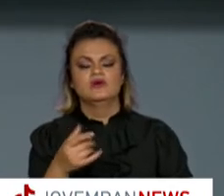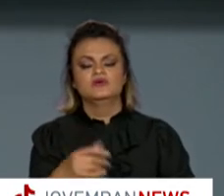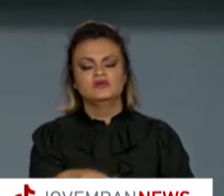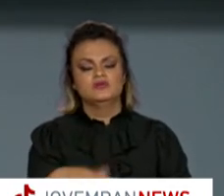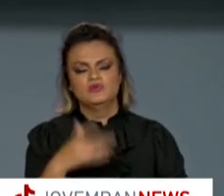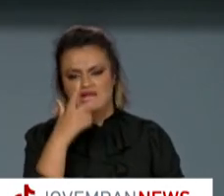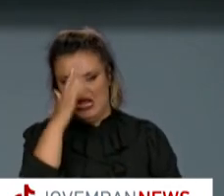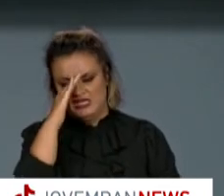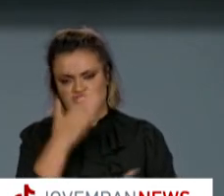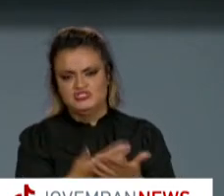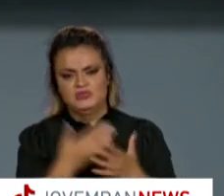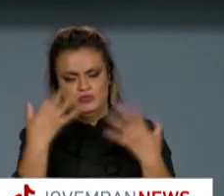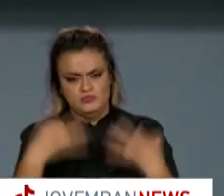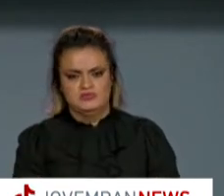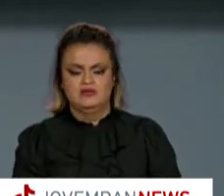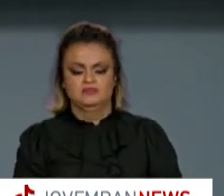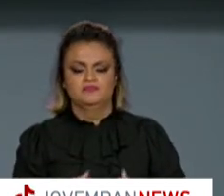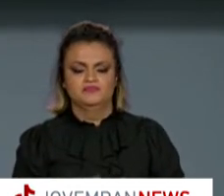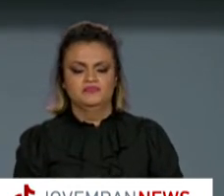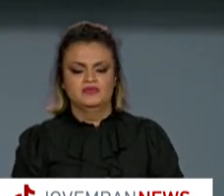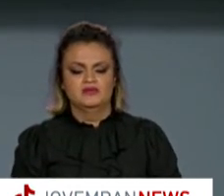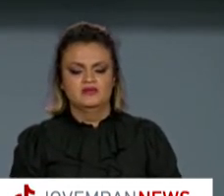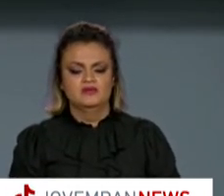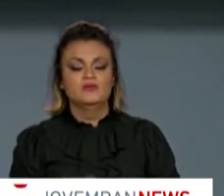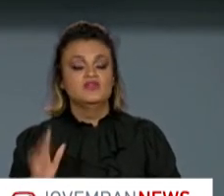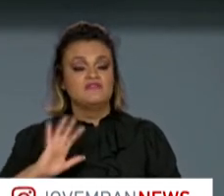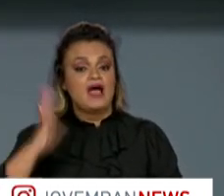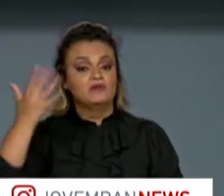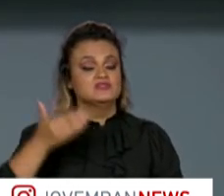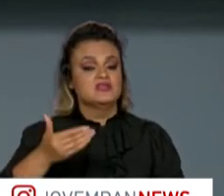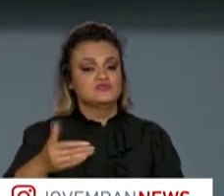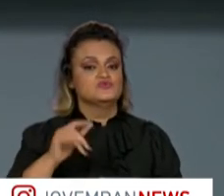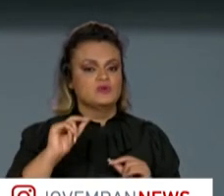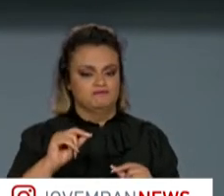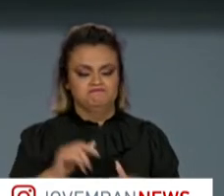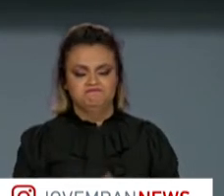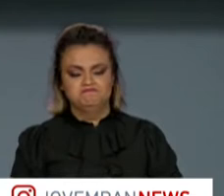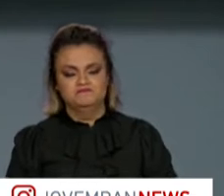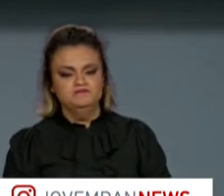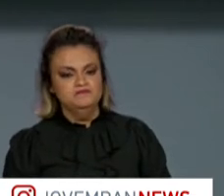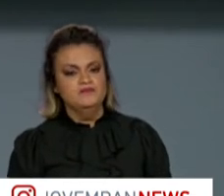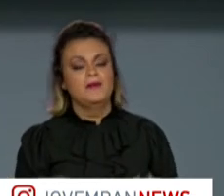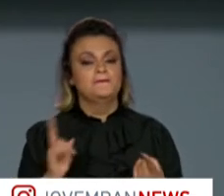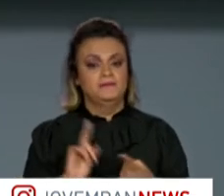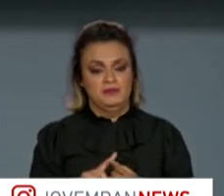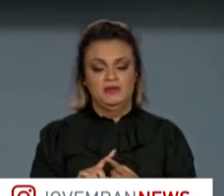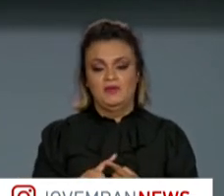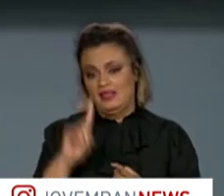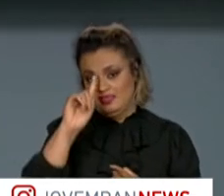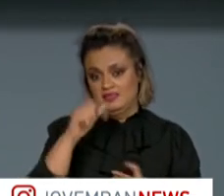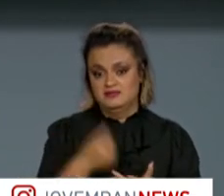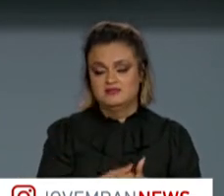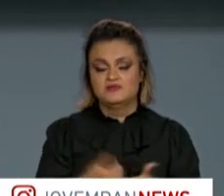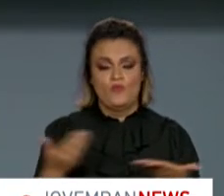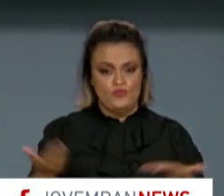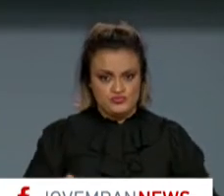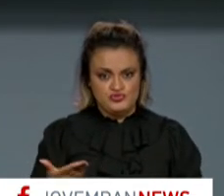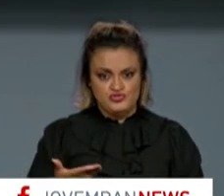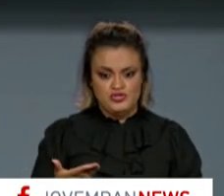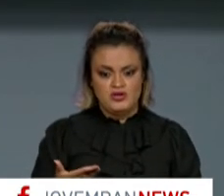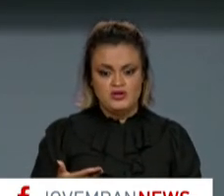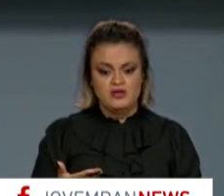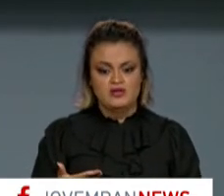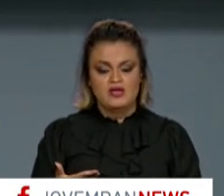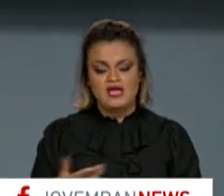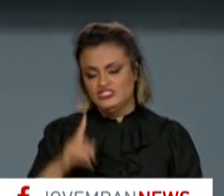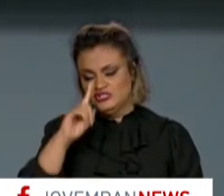mais justo fazer nesse momento. Então o que vai acontecer? Primeiro, a decisão foi tomada hoje porque nós